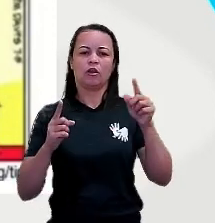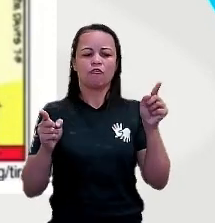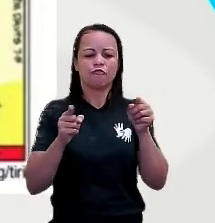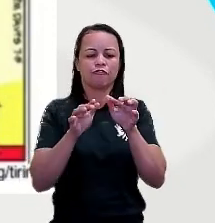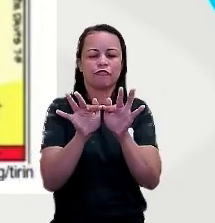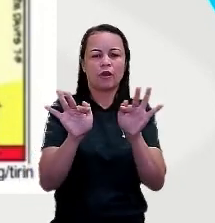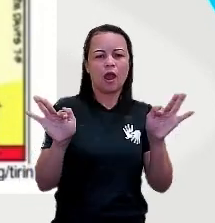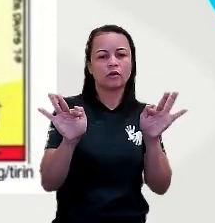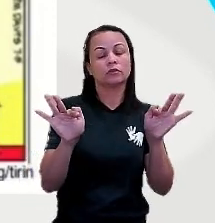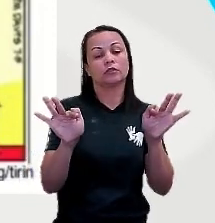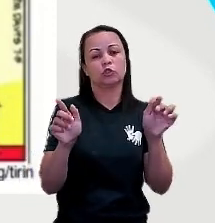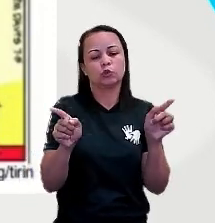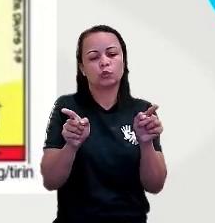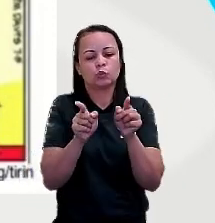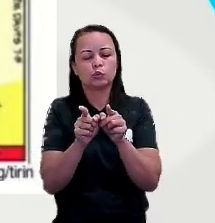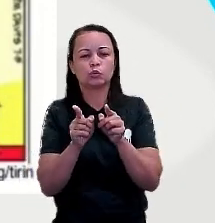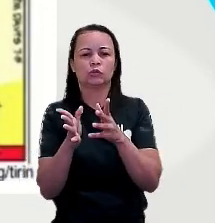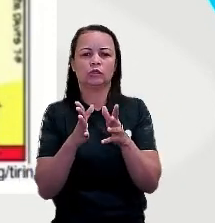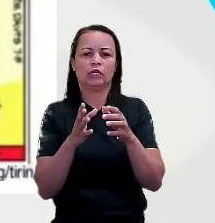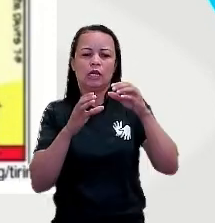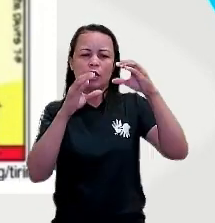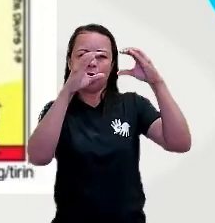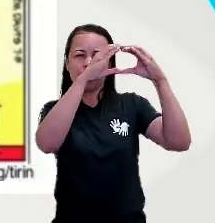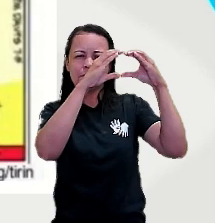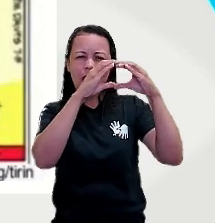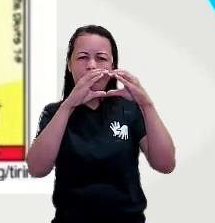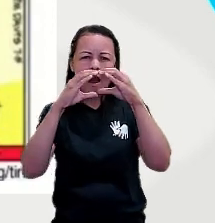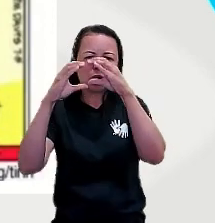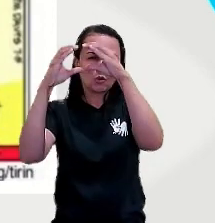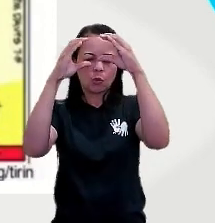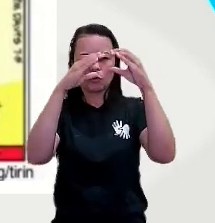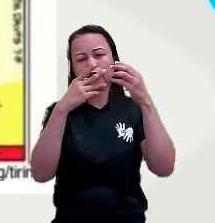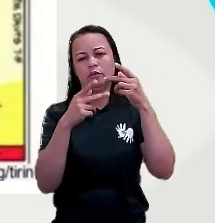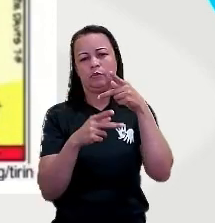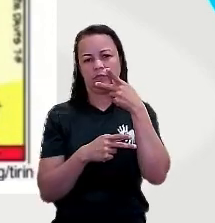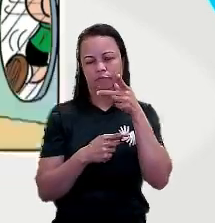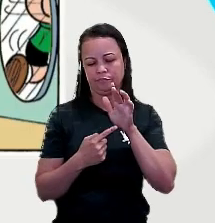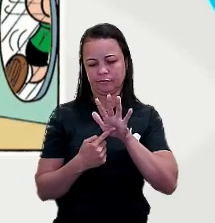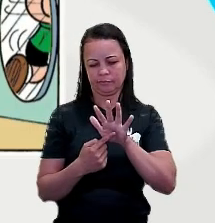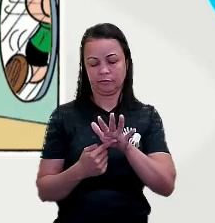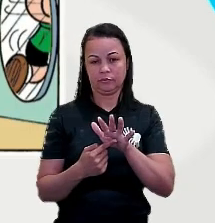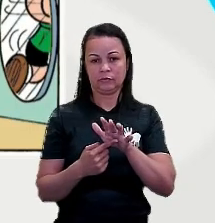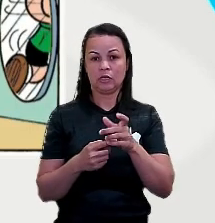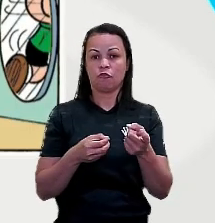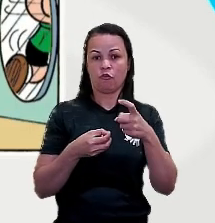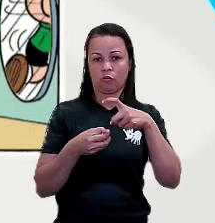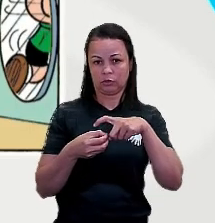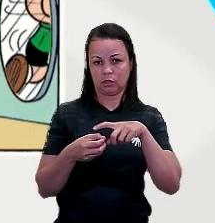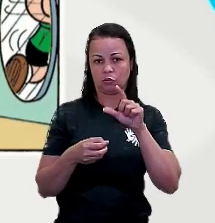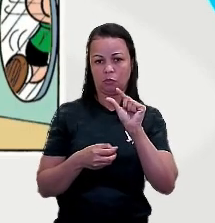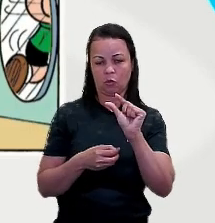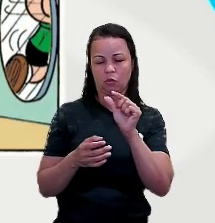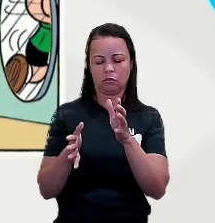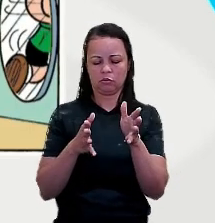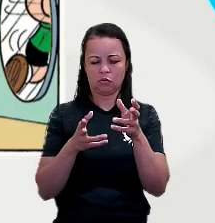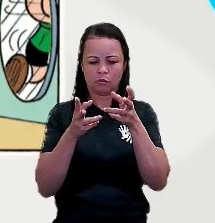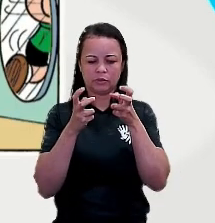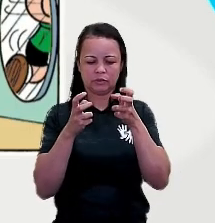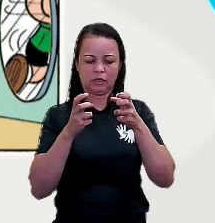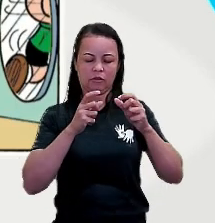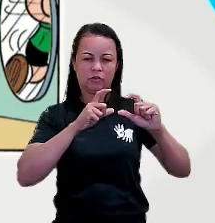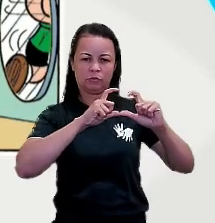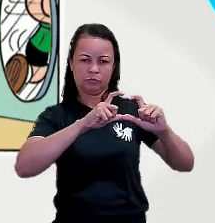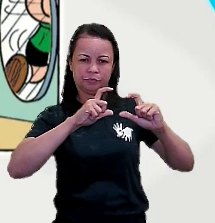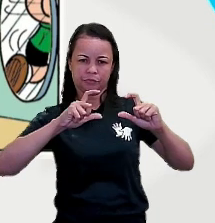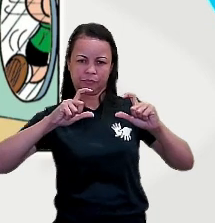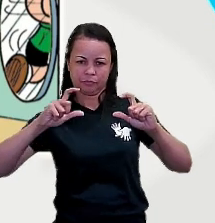em balões, podendo aparecer sem fala. Por exemplo, aqui voltando um pouquinho, observe essa segunda tirinha